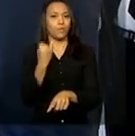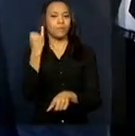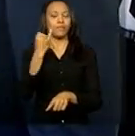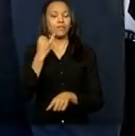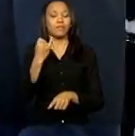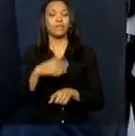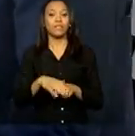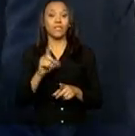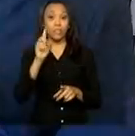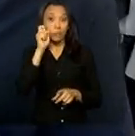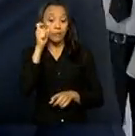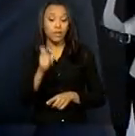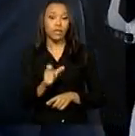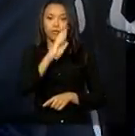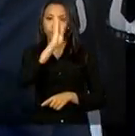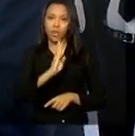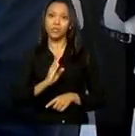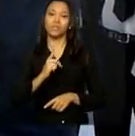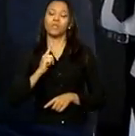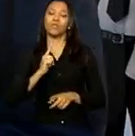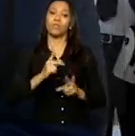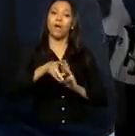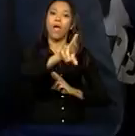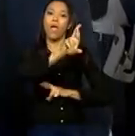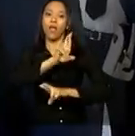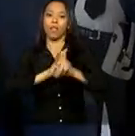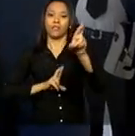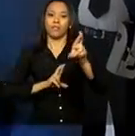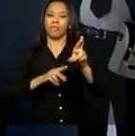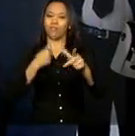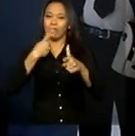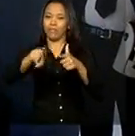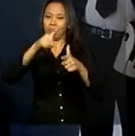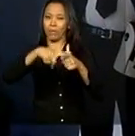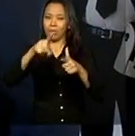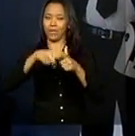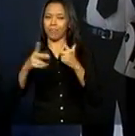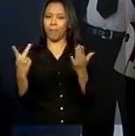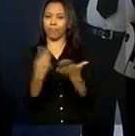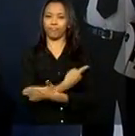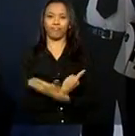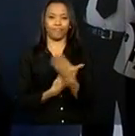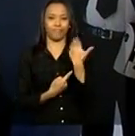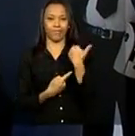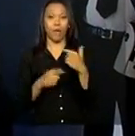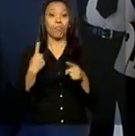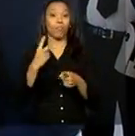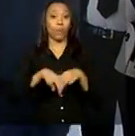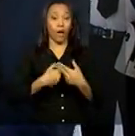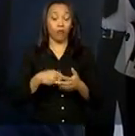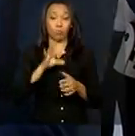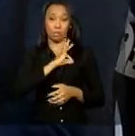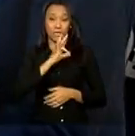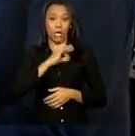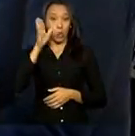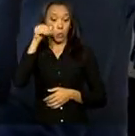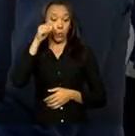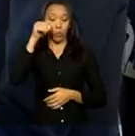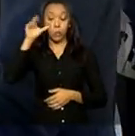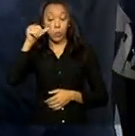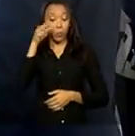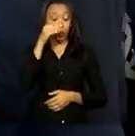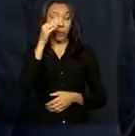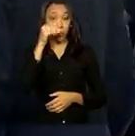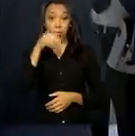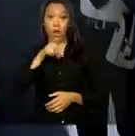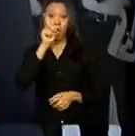em reconstruir essa relação que foi afetada, sobretudo pela crise da espionagem, né? que arranhou